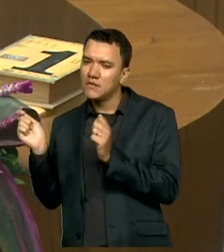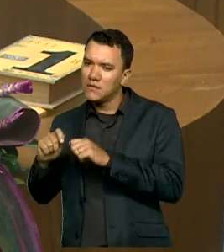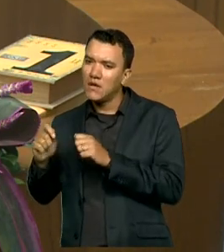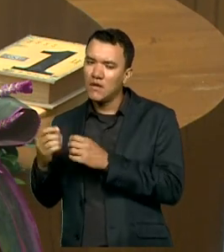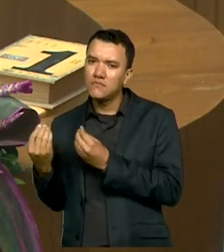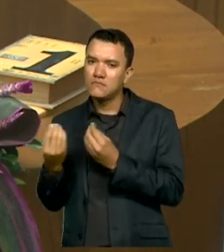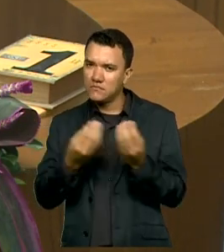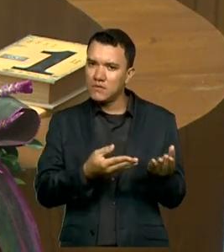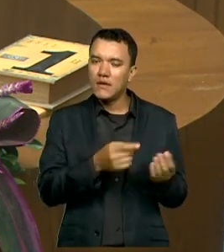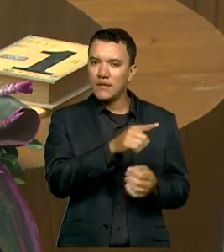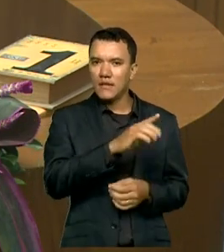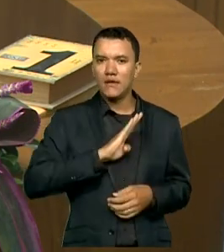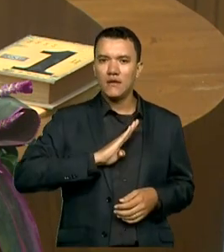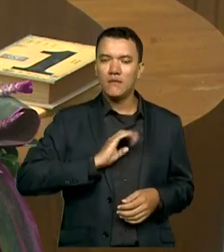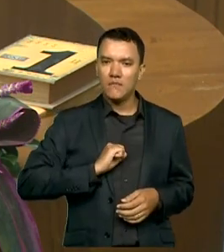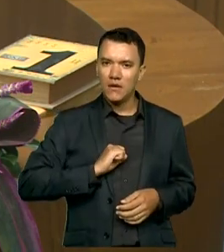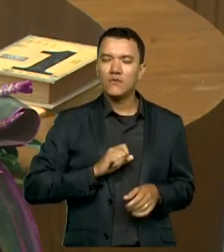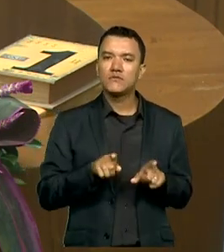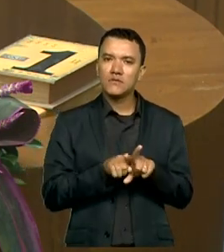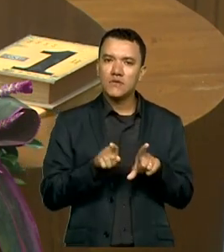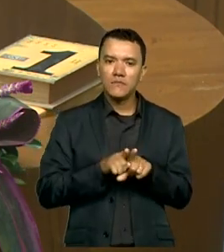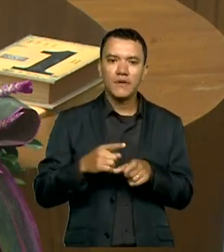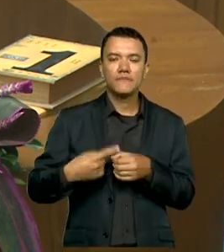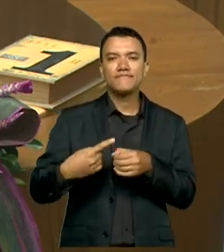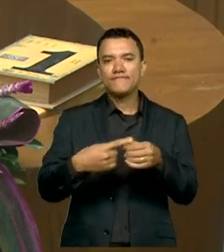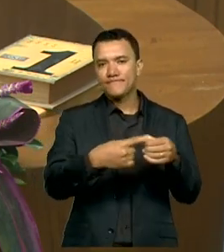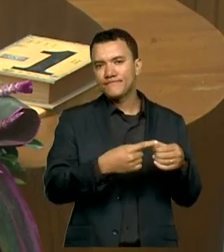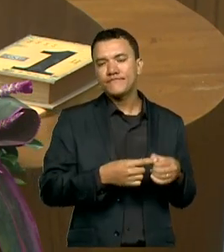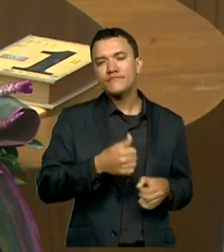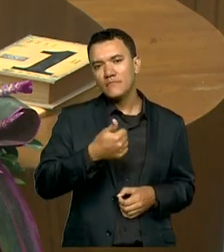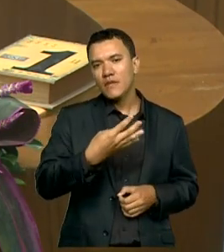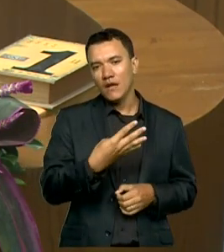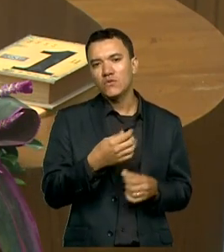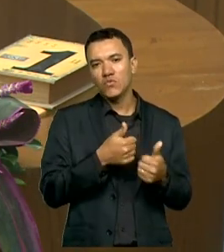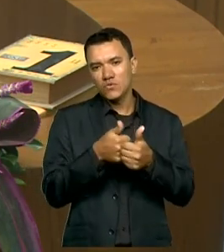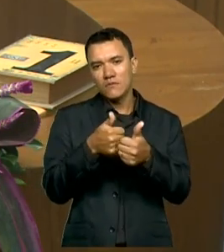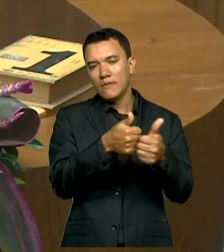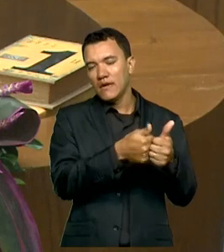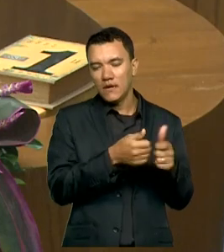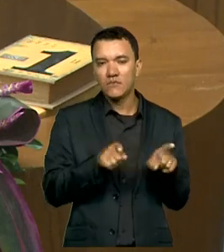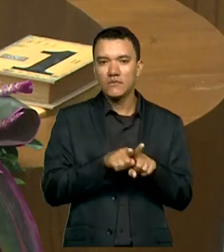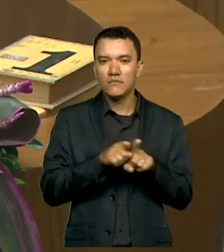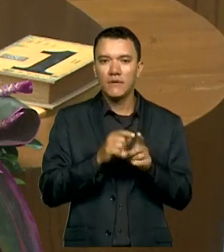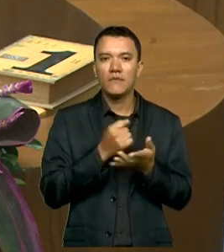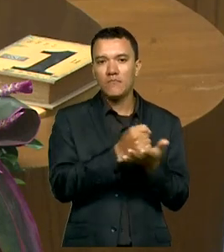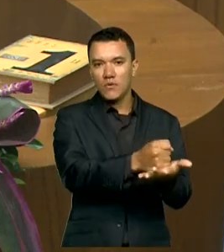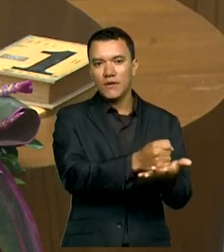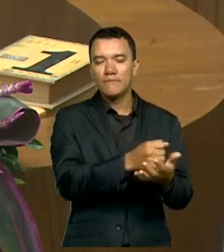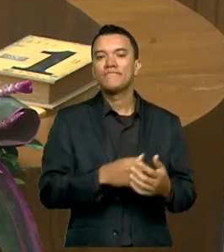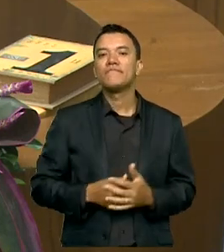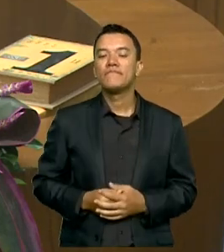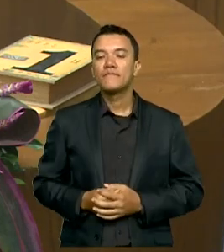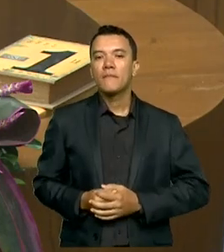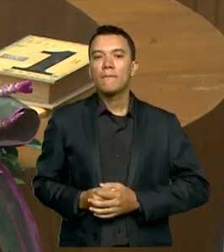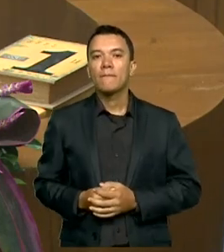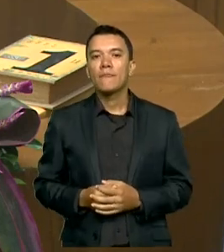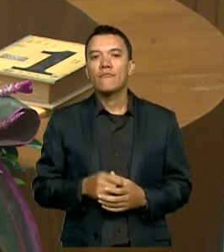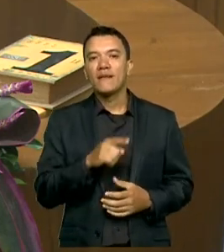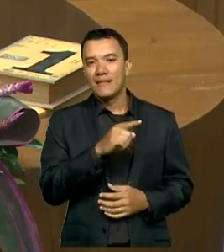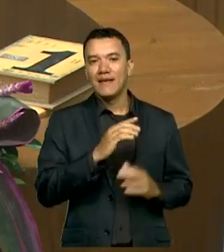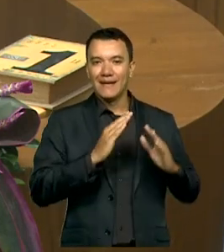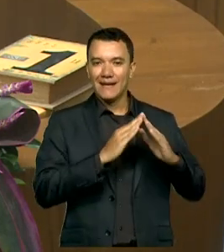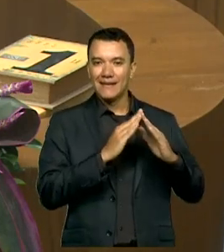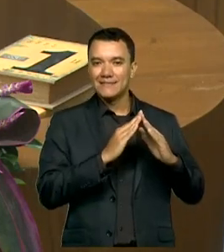só a cidade de Balsas, mas todos os 14 municípios daquela regional, com uma casa